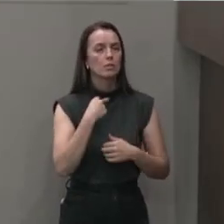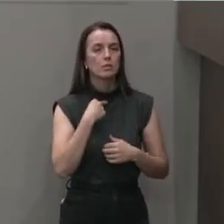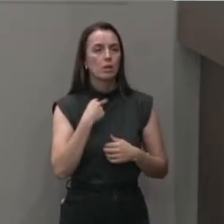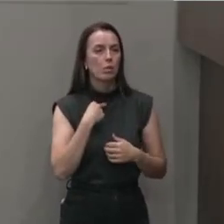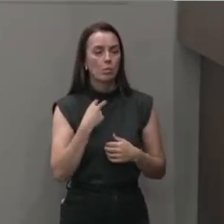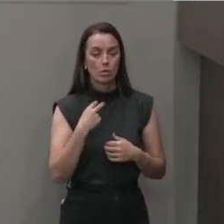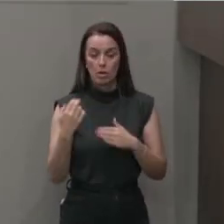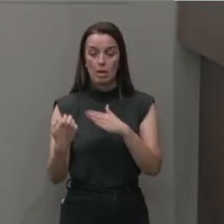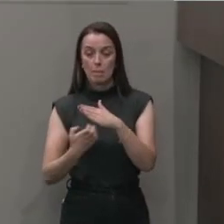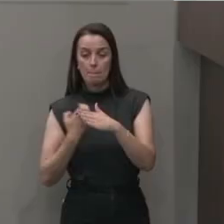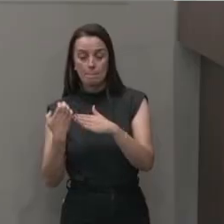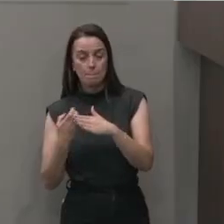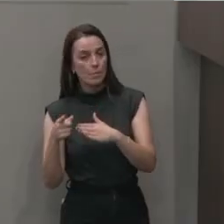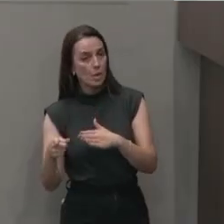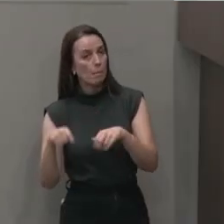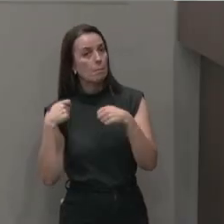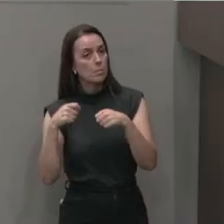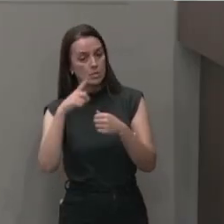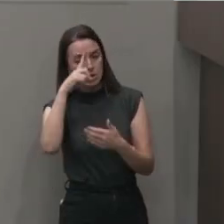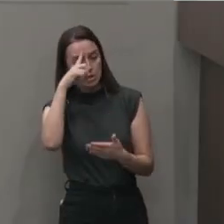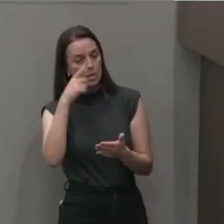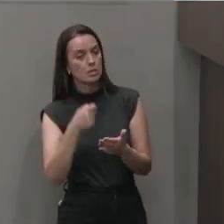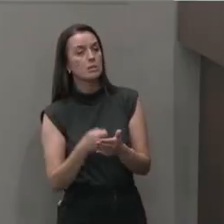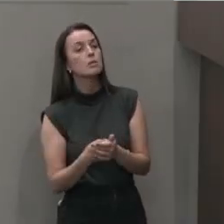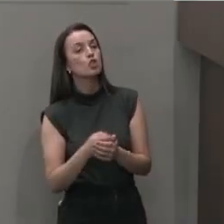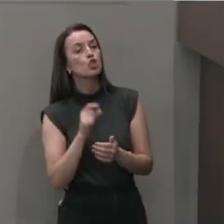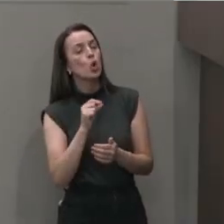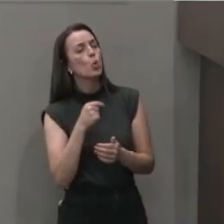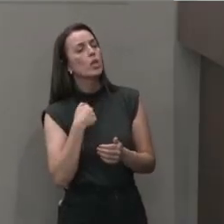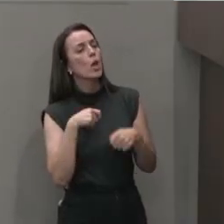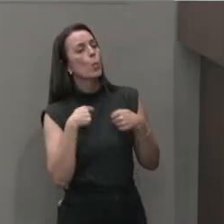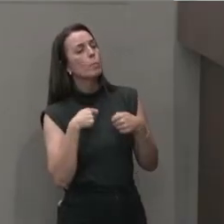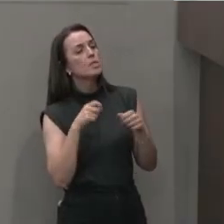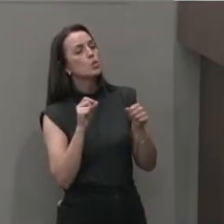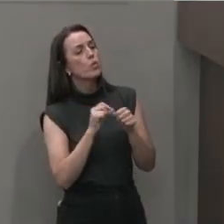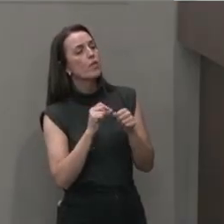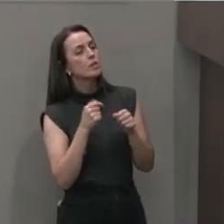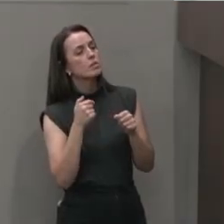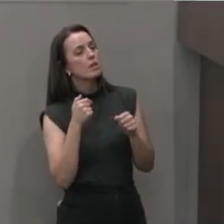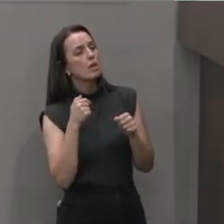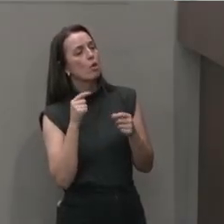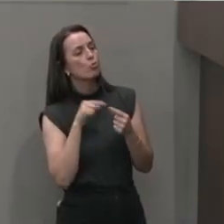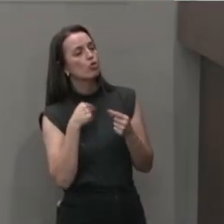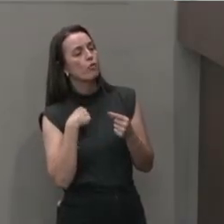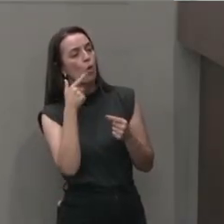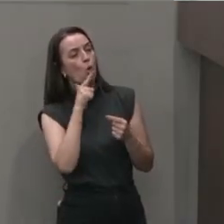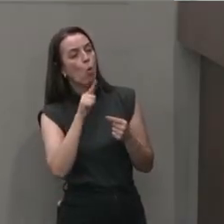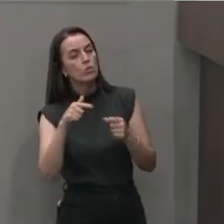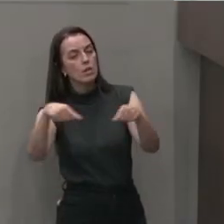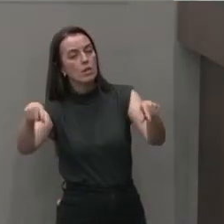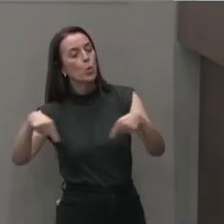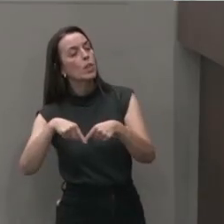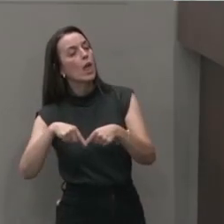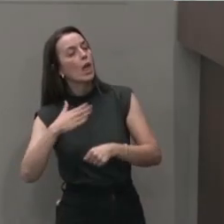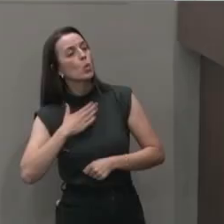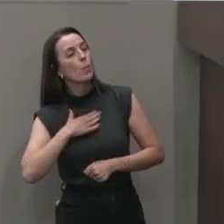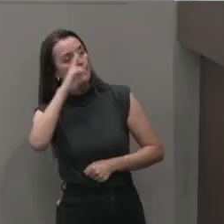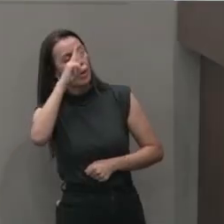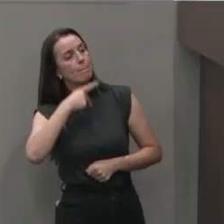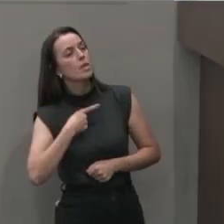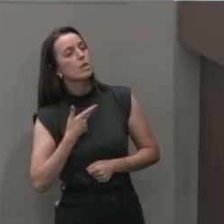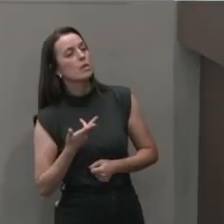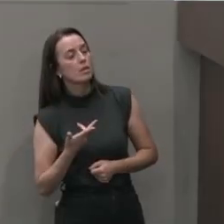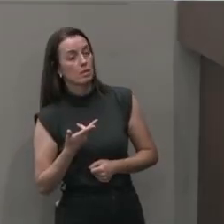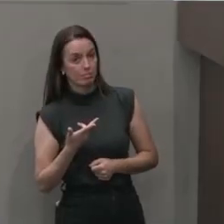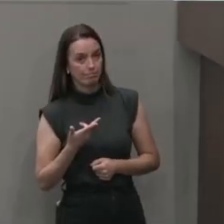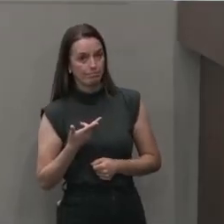a contrapartida. Até foi bem levantado aqui pelo vereador Gil, a importância de nós ter algo que balize essas contrapartidas, para na hora